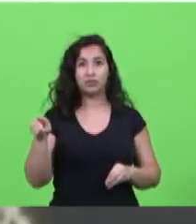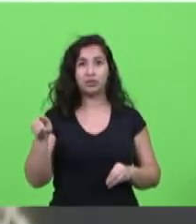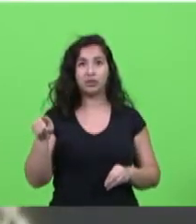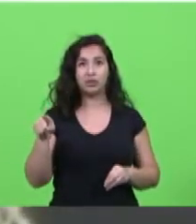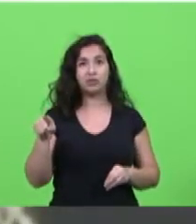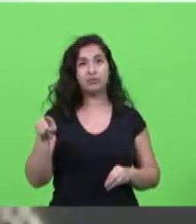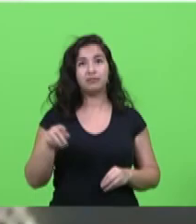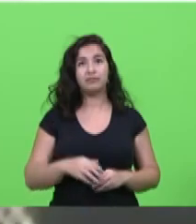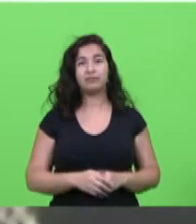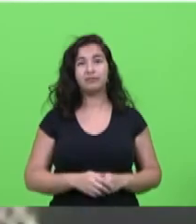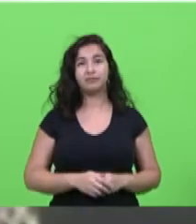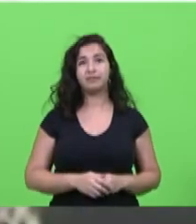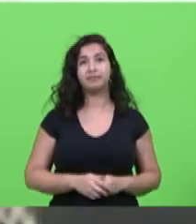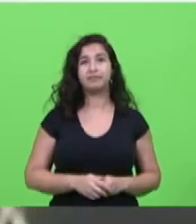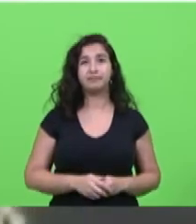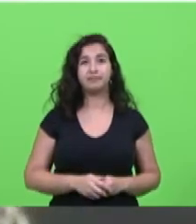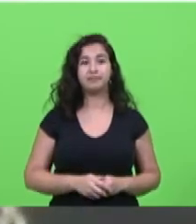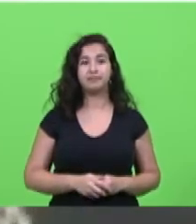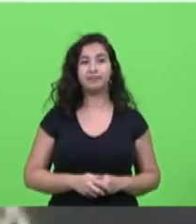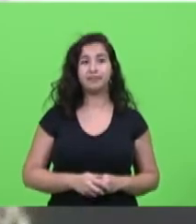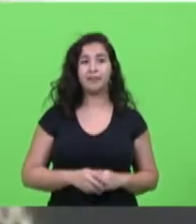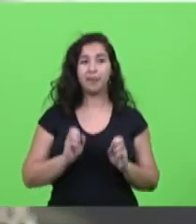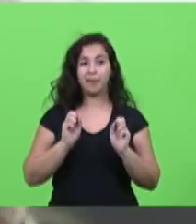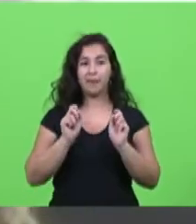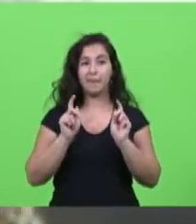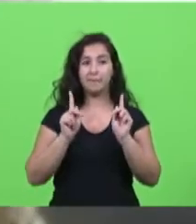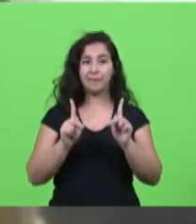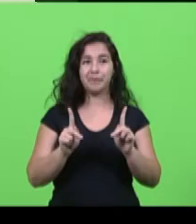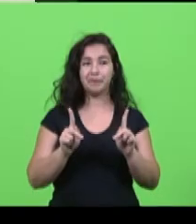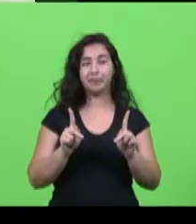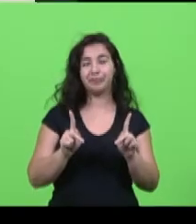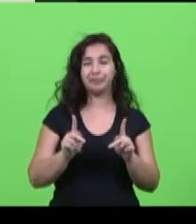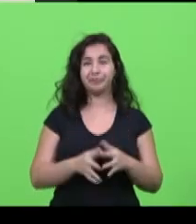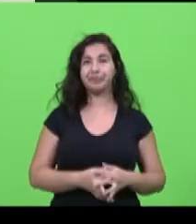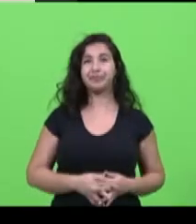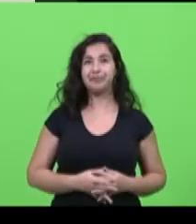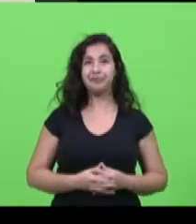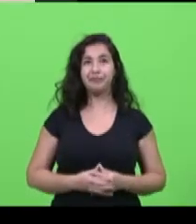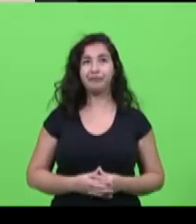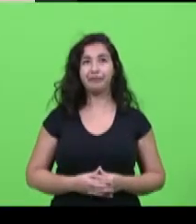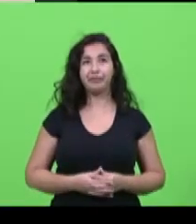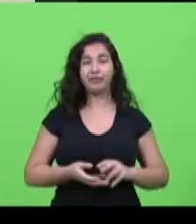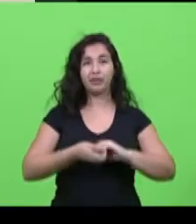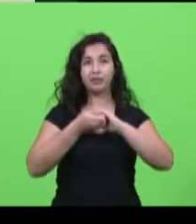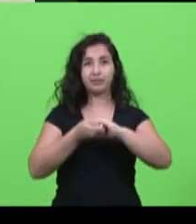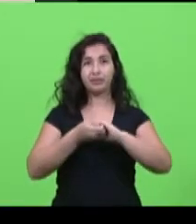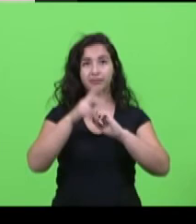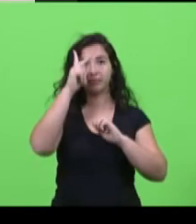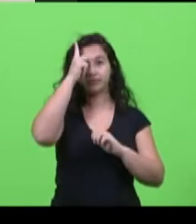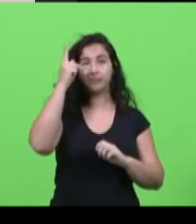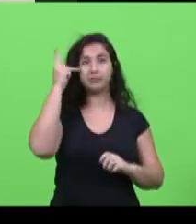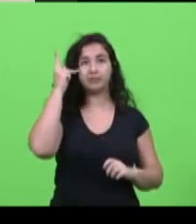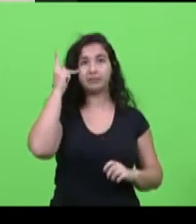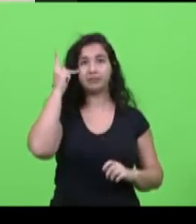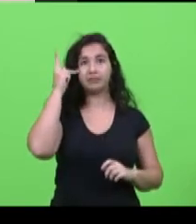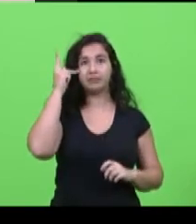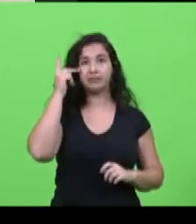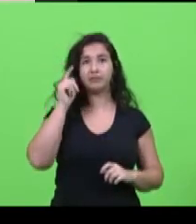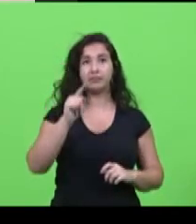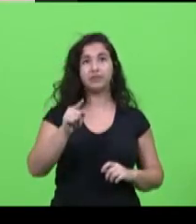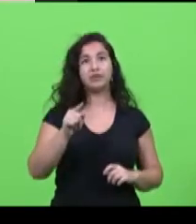querido amigo Kennedy. Bom, Kennedy, e a todos vocês. Cumprimentos, deputada Paulinha, pela sua... É isso aí.